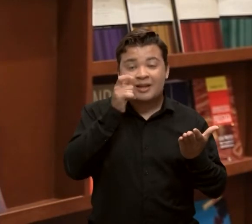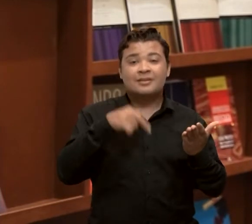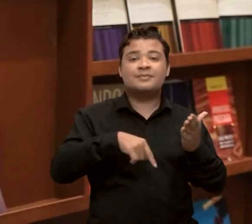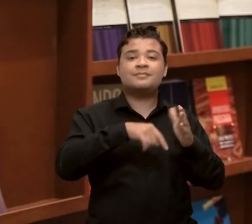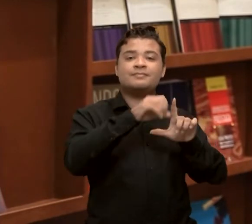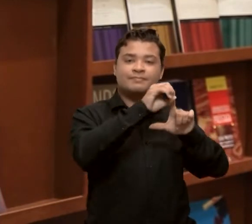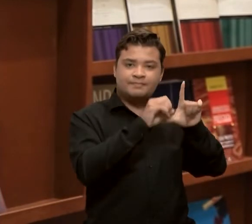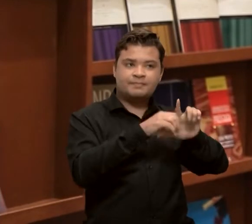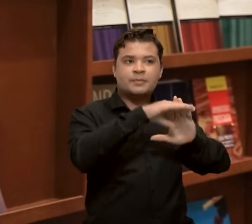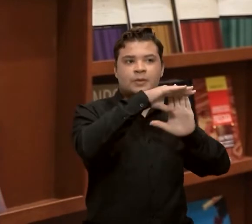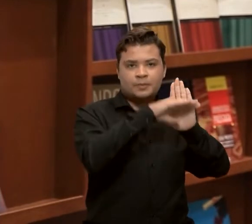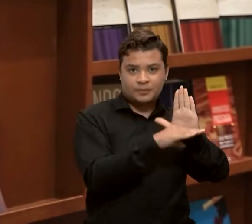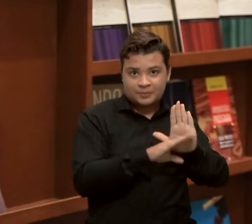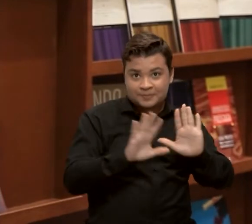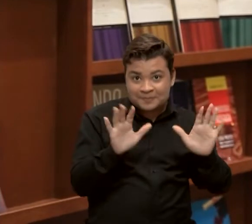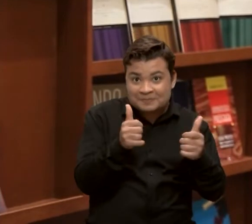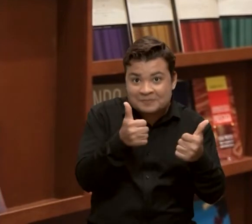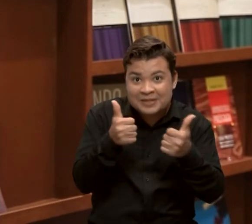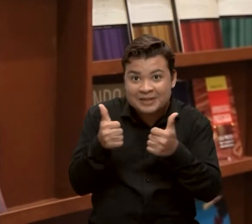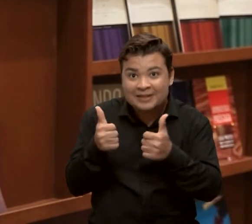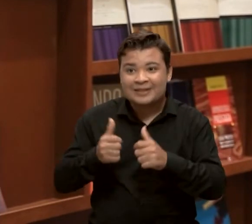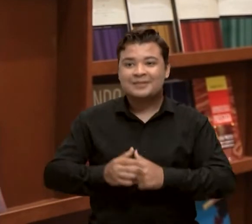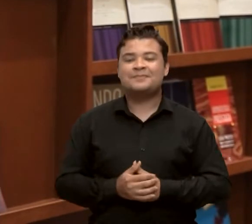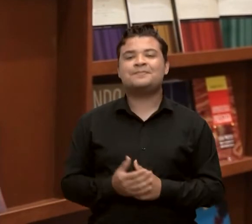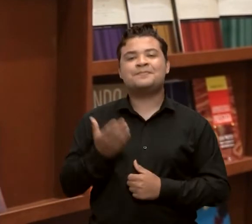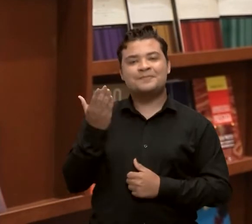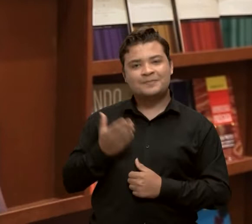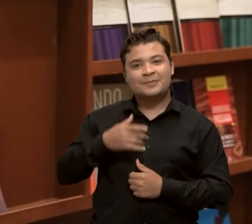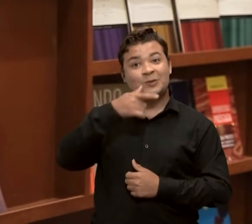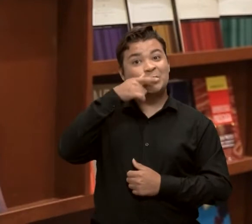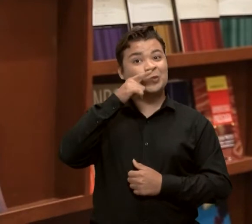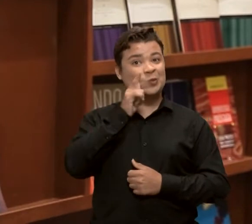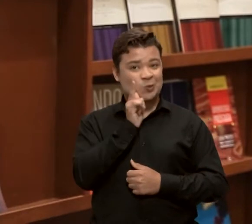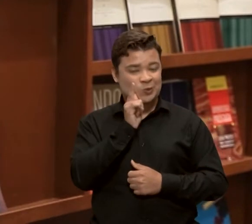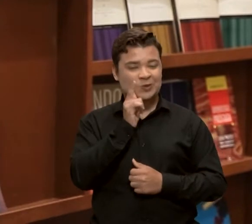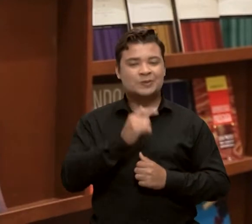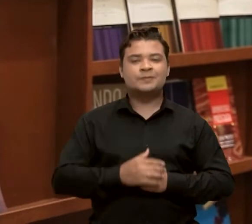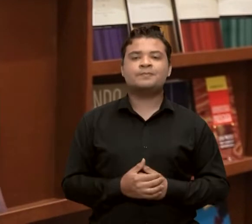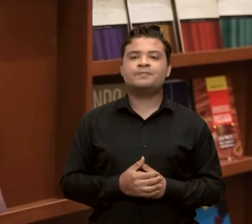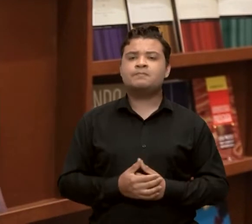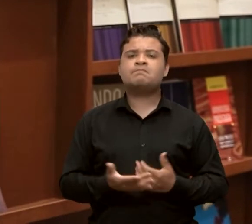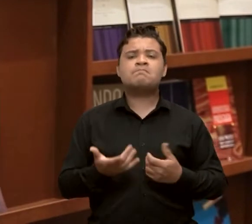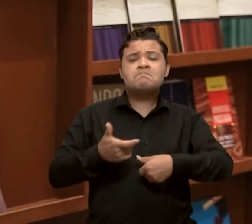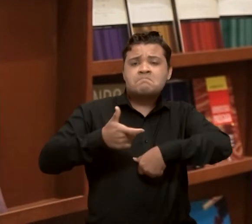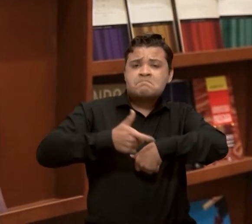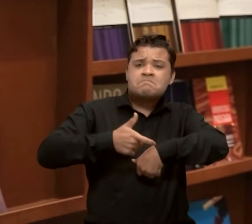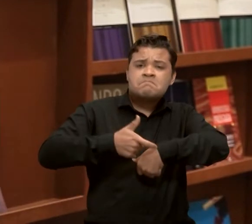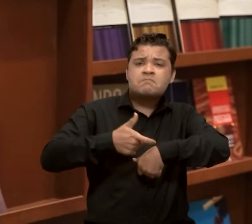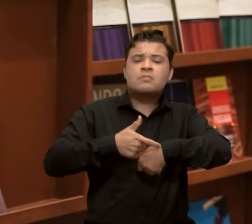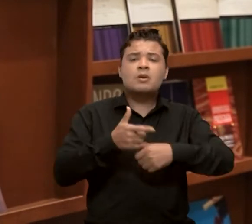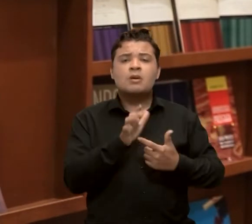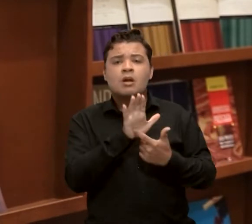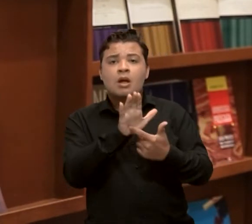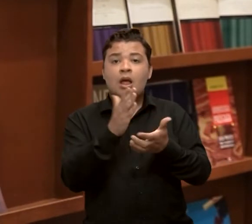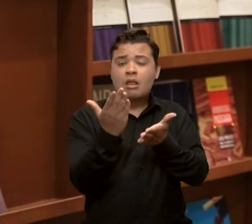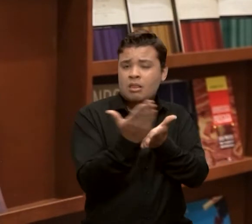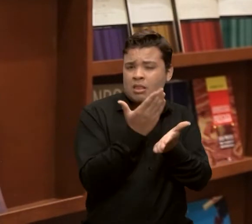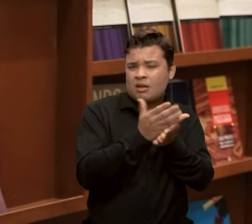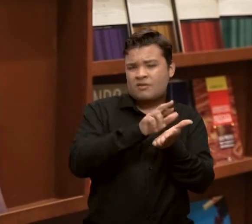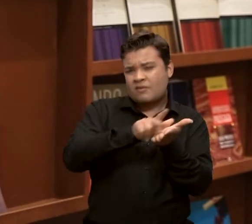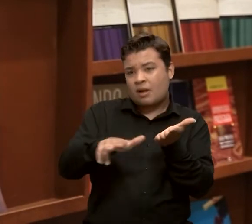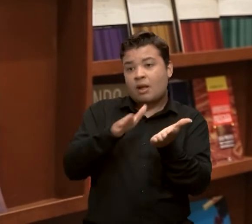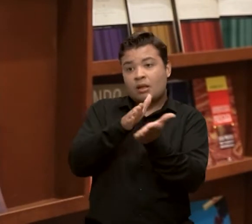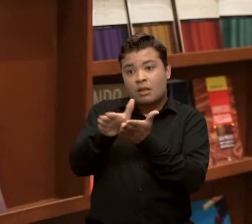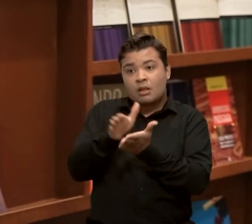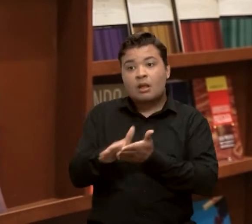TV UFG, como vai? Tudo bem? Eu sou Gustavo Soares e chegou o momento de eu te sugerir os melhores livros publicados